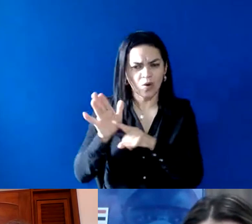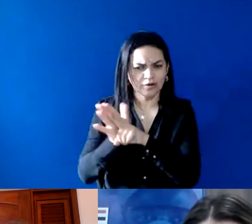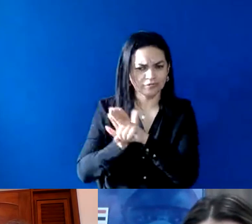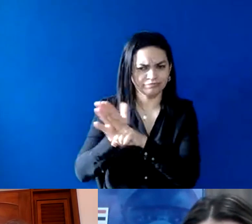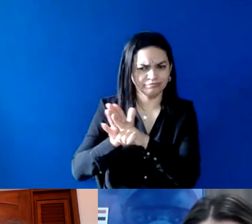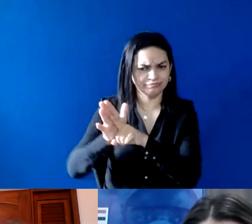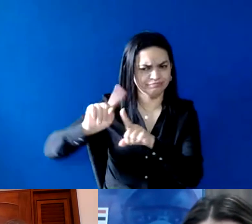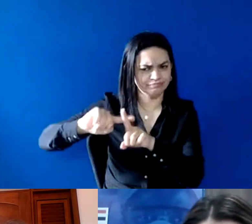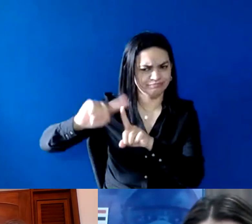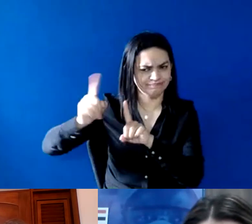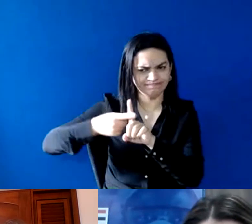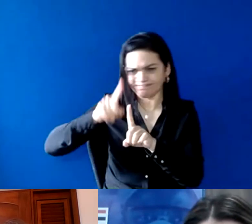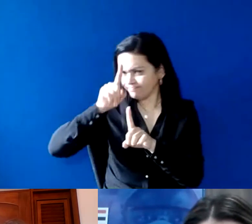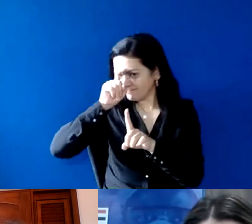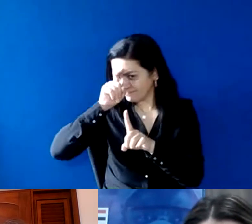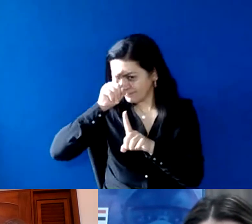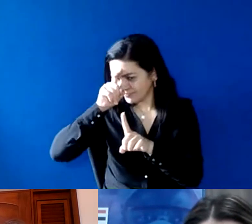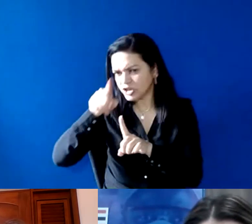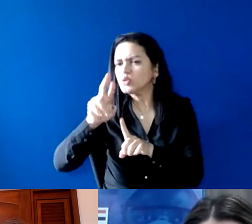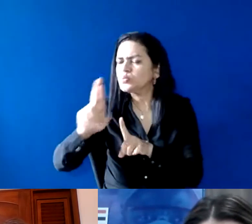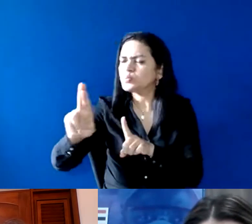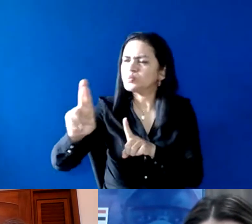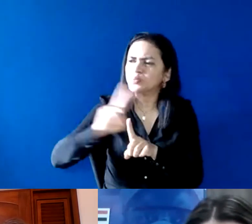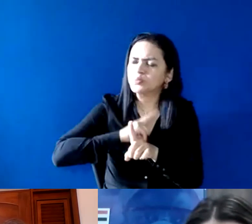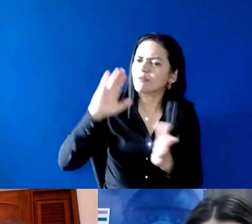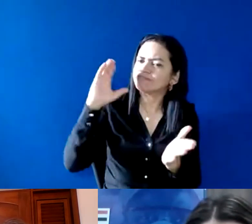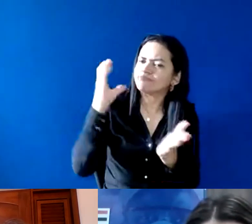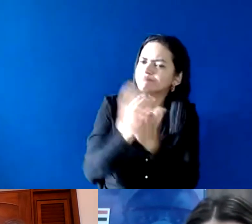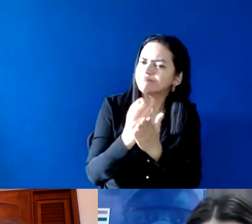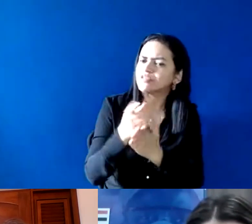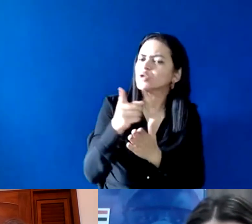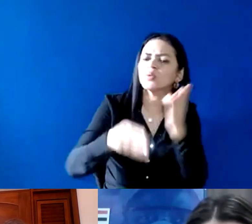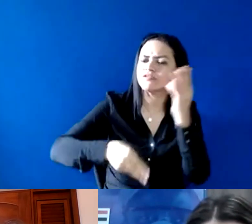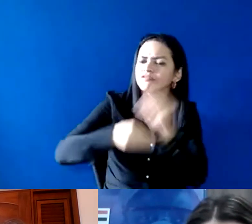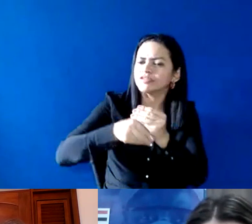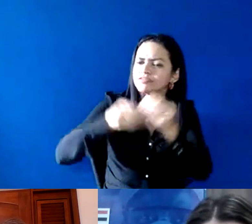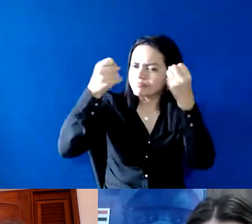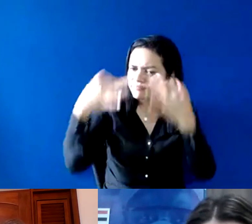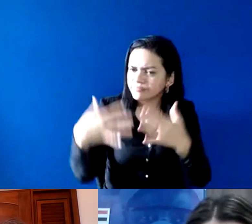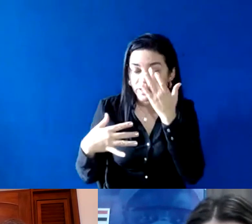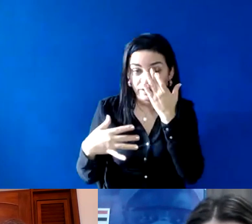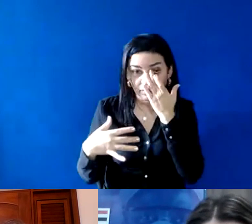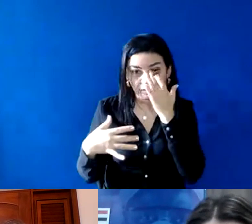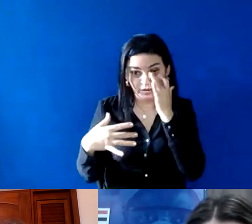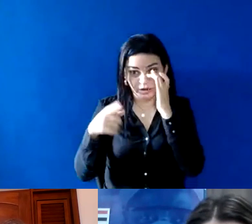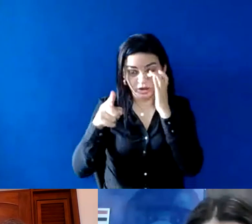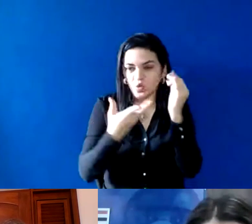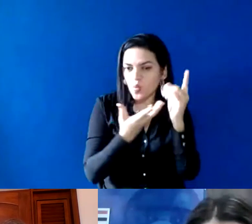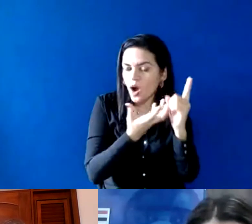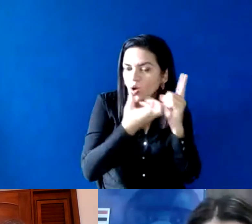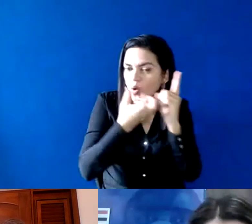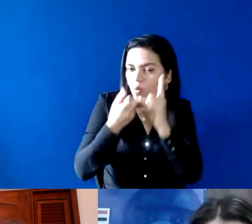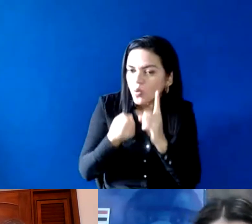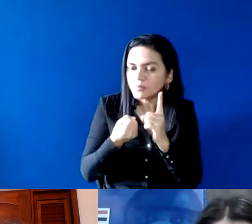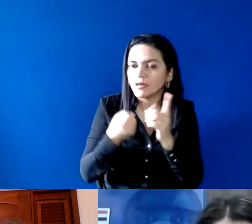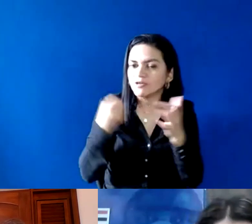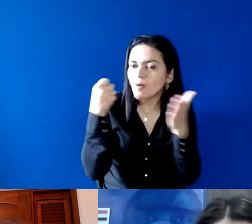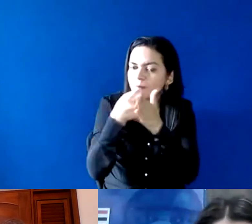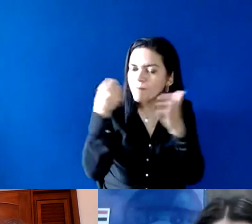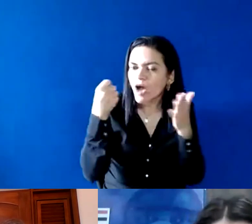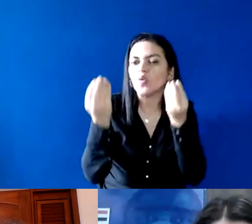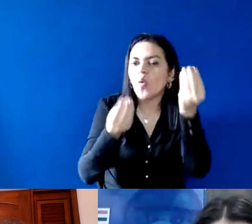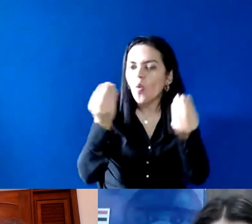veio só a confirmar o que você coloca, que o acolhimento, o impacto da forma como nós